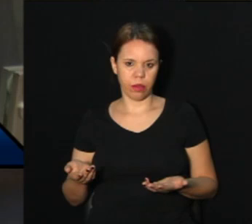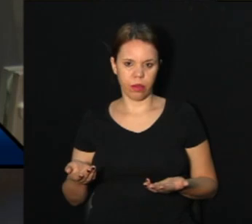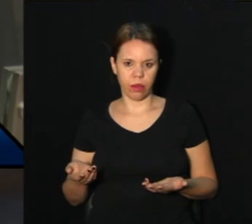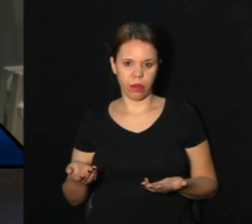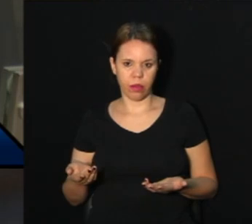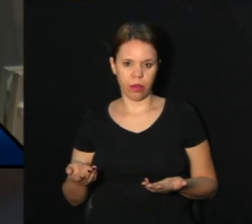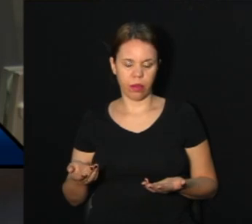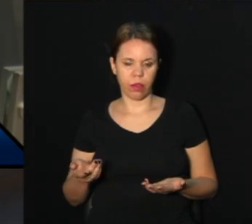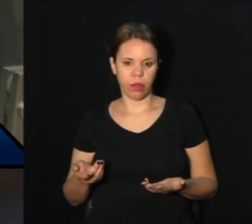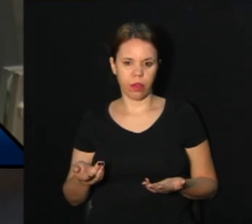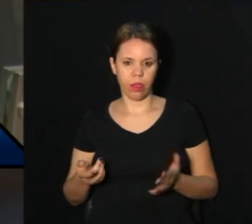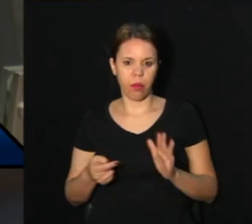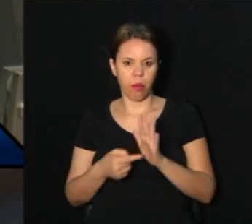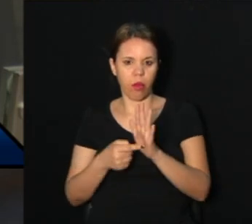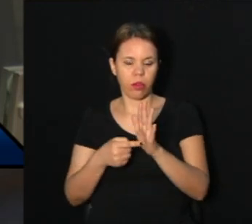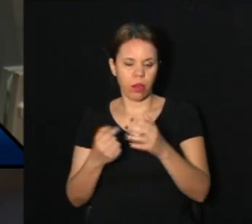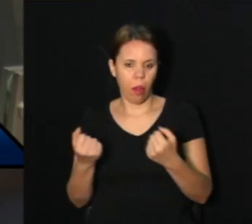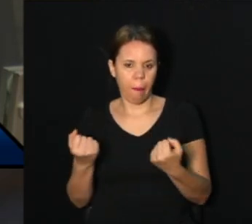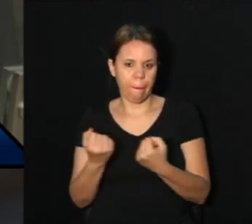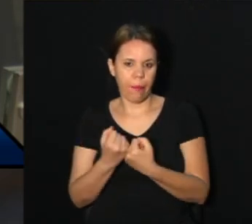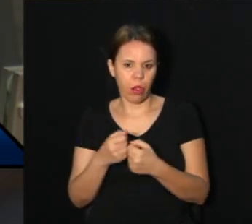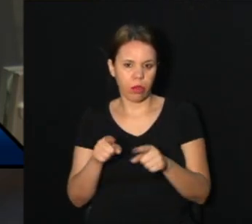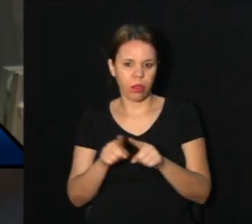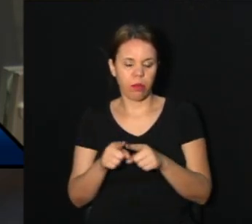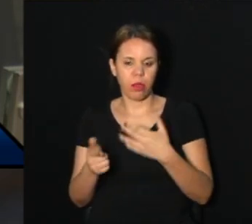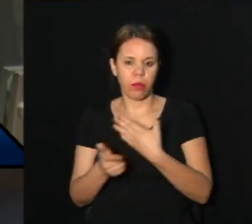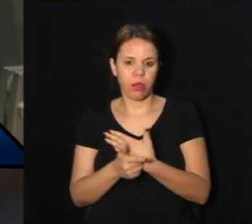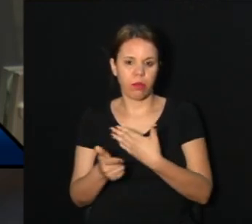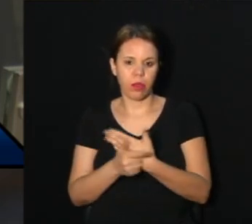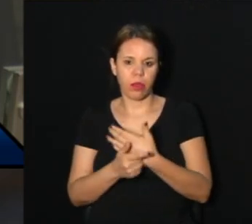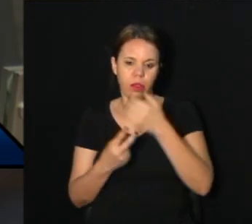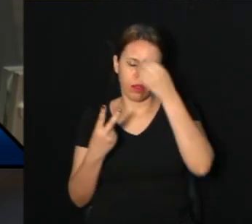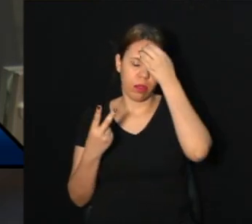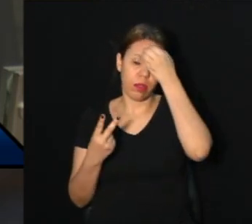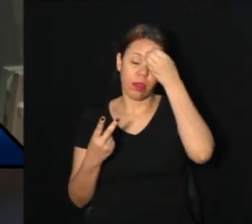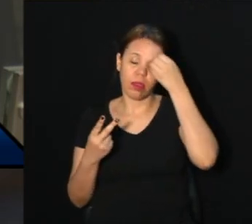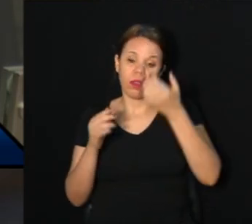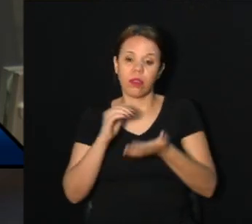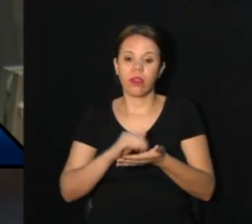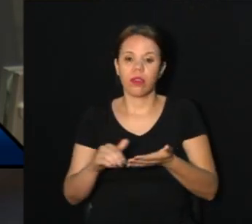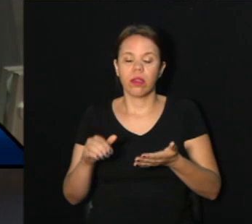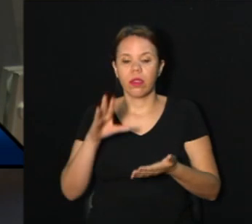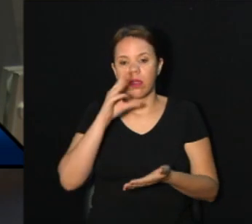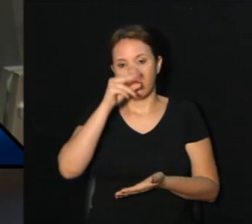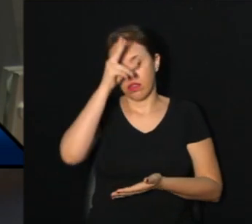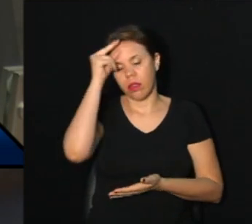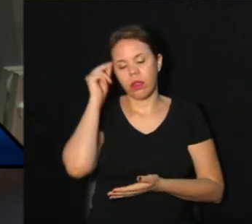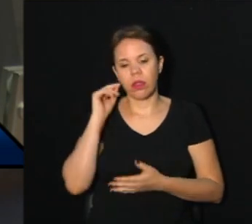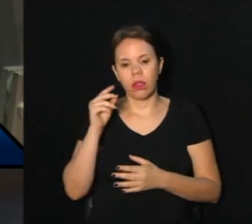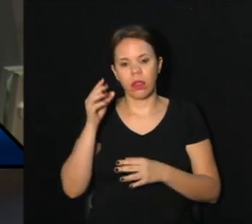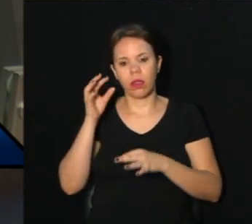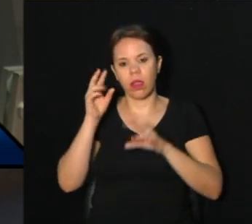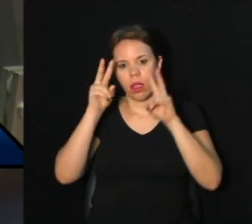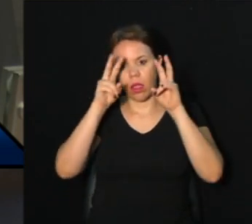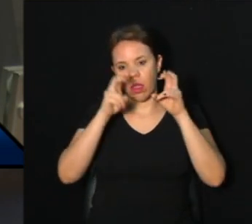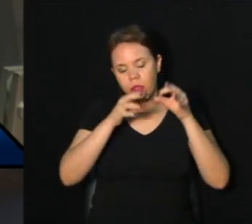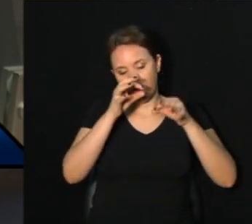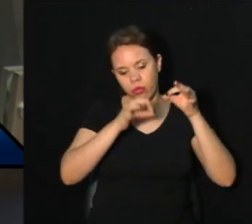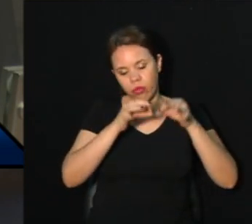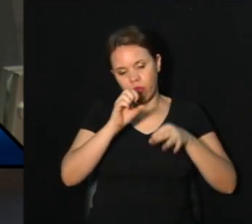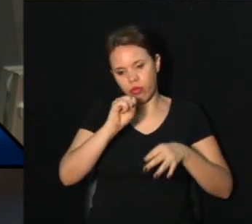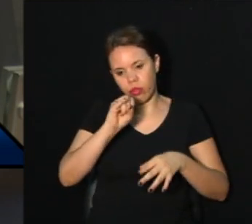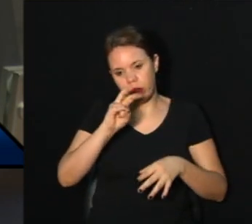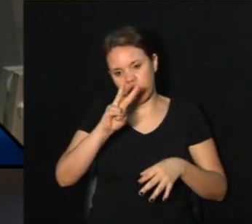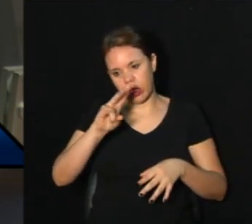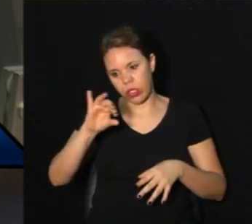e consignar o papel de dois secretários municipais de assuntos jurídicos, o Silvio, que deu